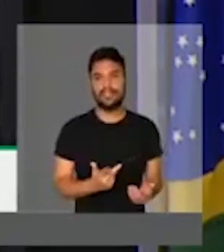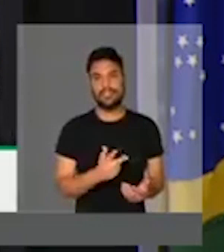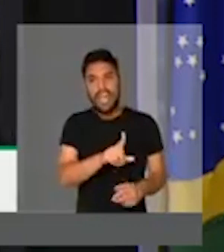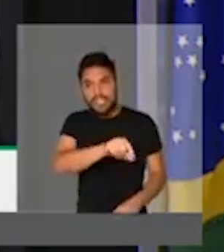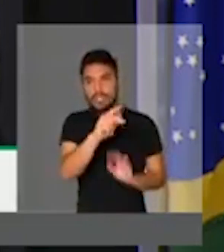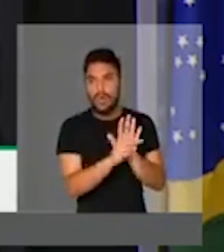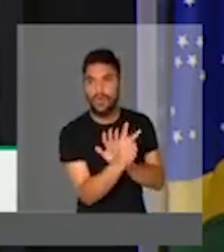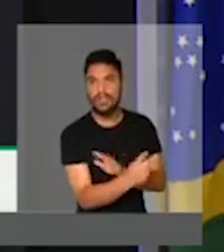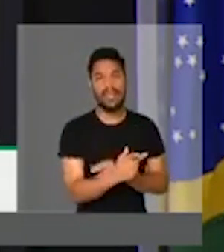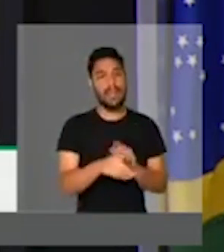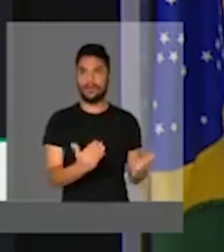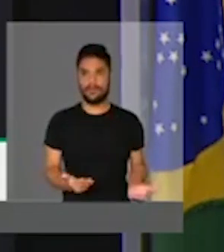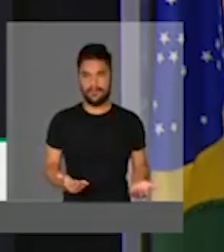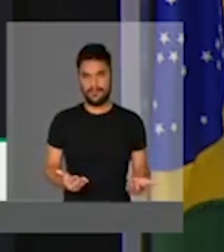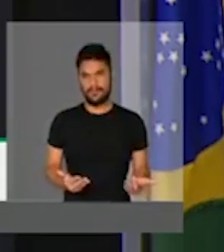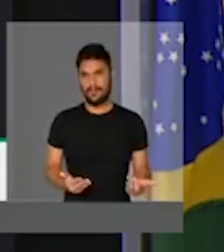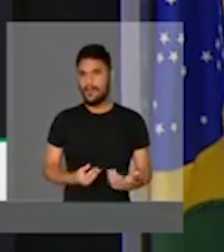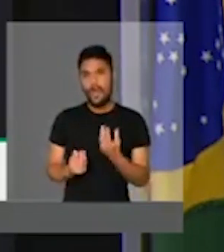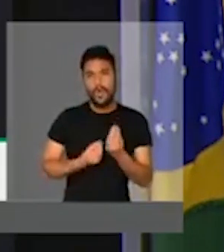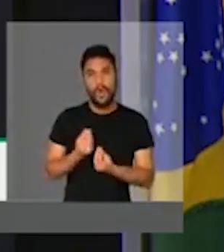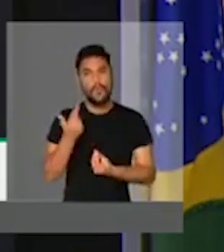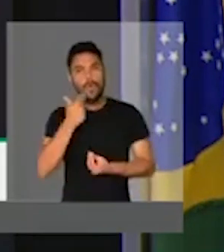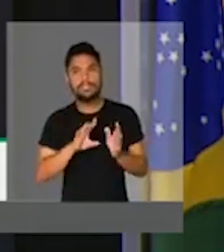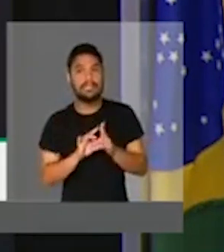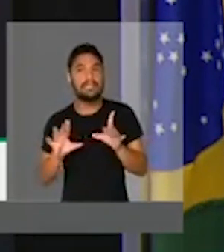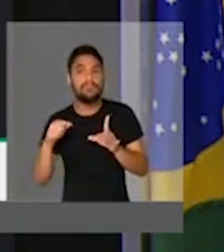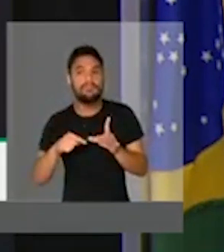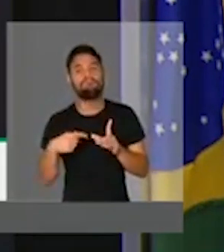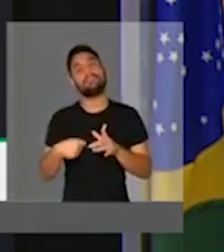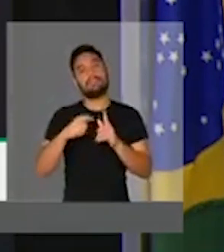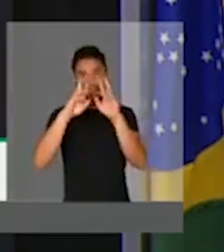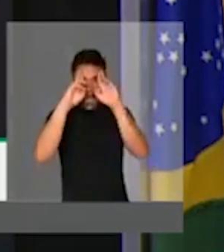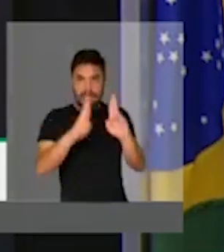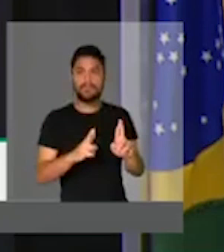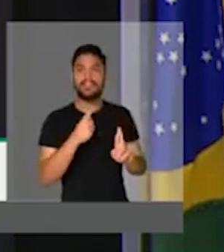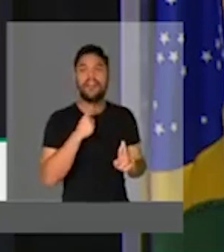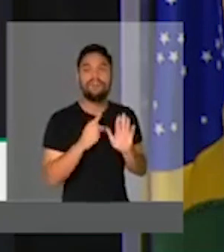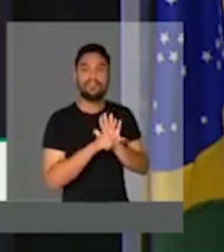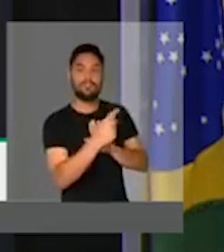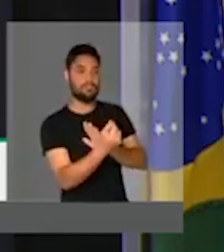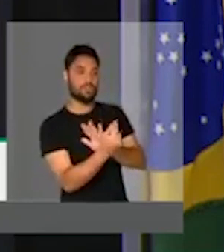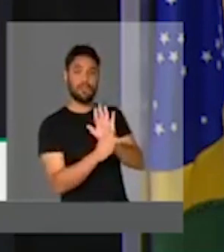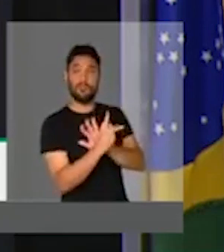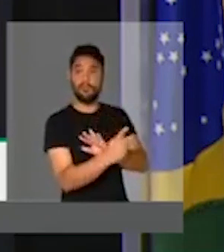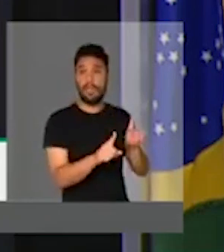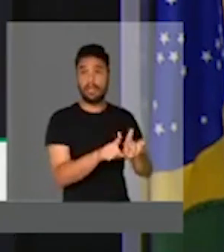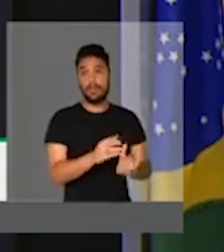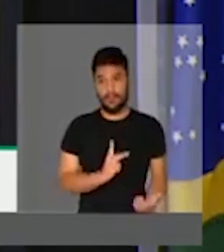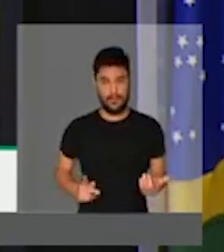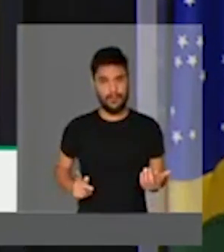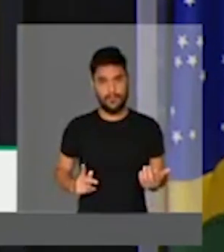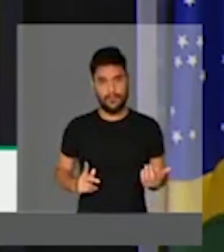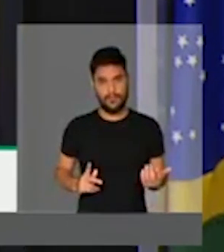suas escolhas e sua propriedade. Só seremos livres quando respeitarmos o que o outro faz com seu dinheiro, mas também o que faz com a sua própria